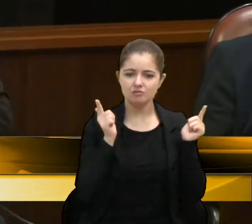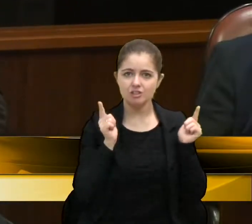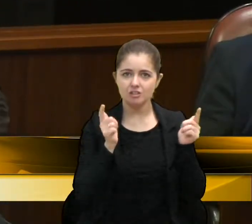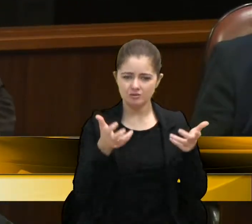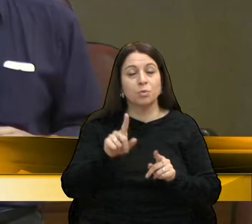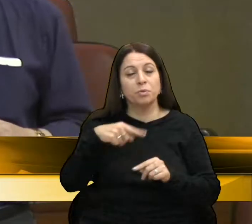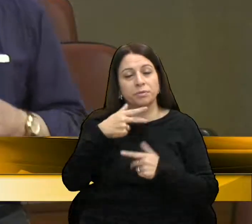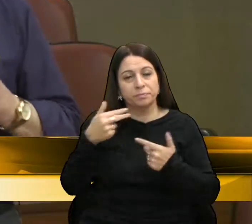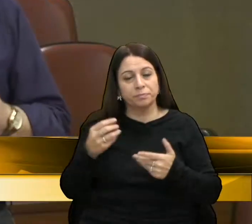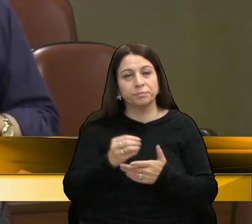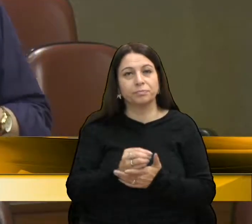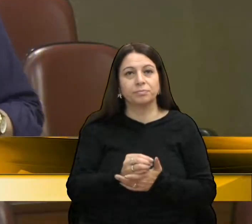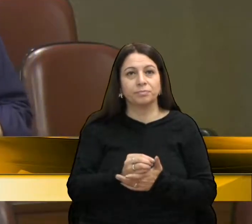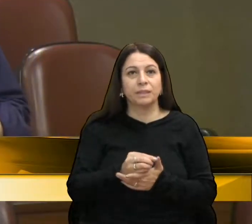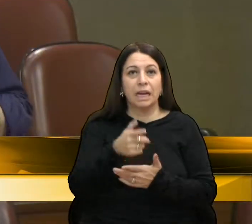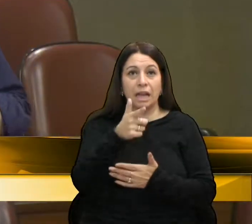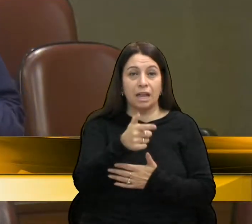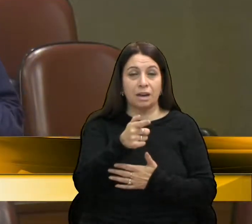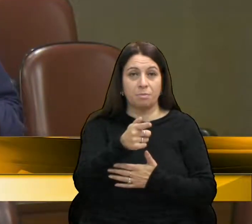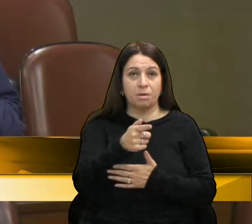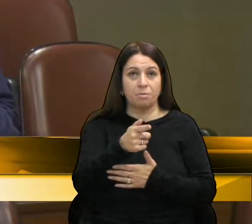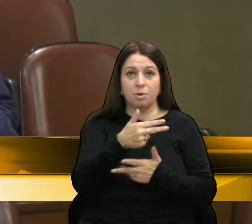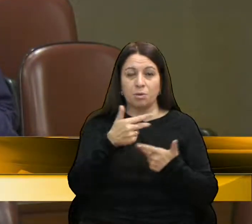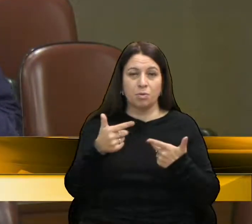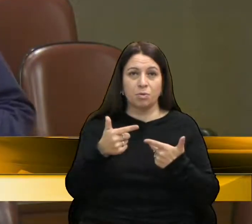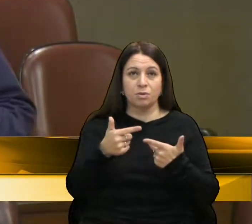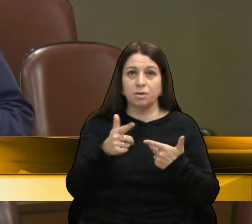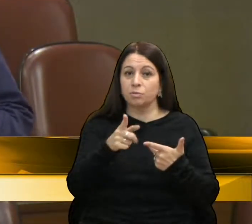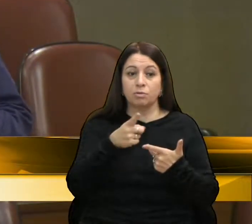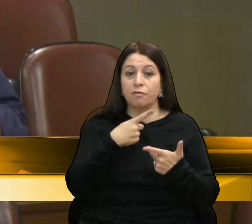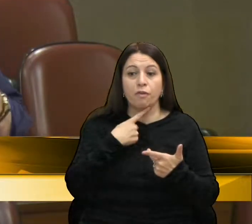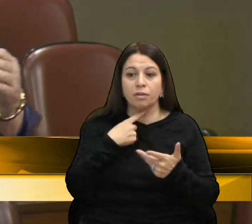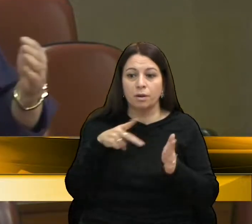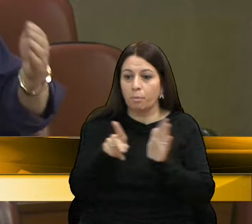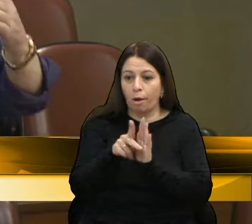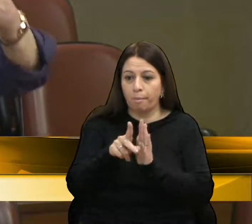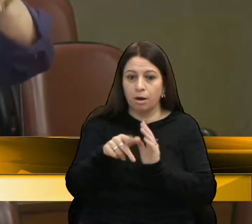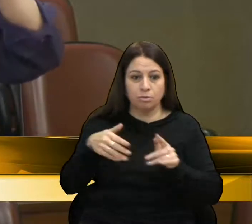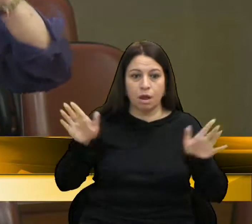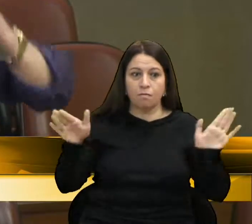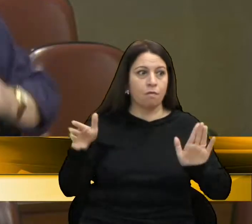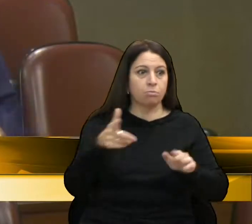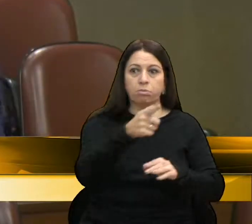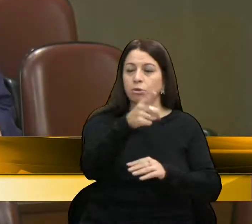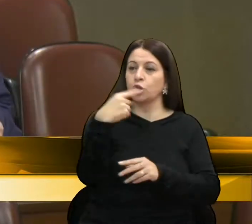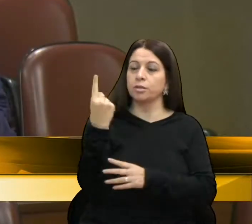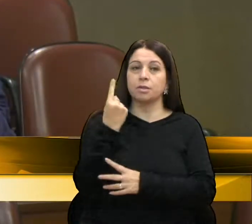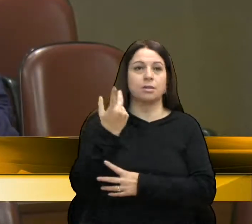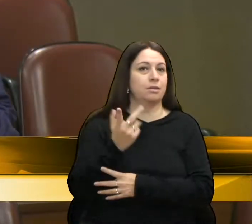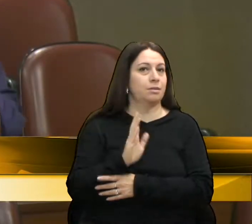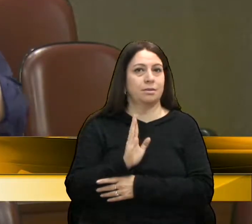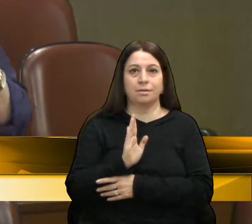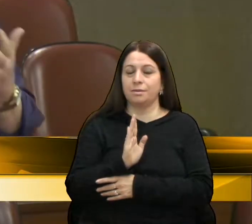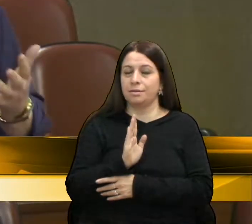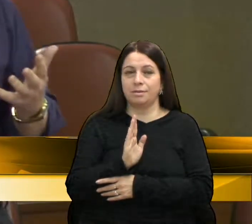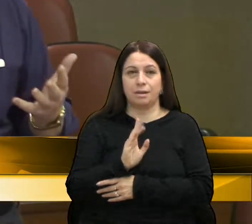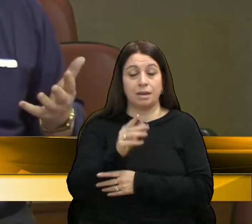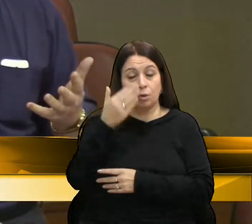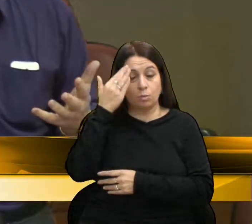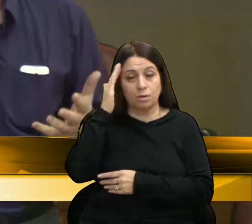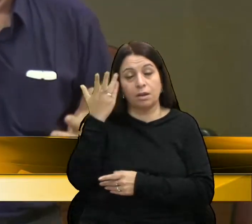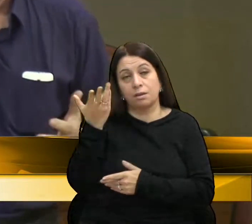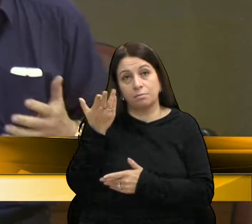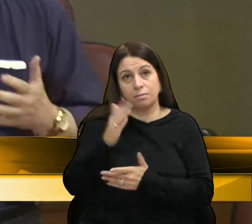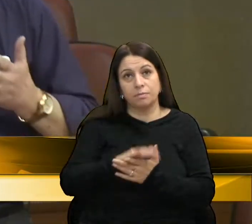acho, nisso, né? A arma é um objeto inanimado que não tem vontade própria. A arma não sai voando dando tiro no meio da rua. Quem é que não sabe